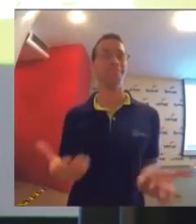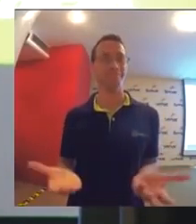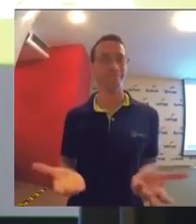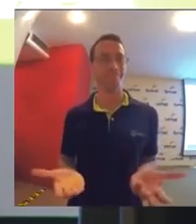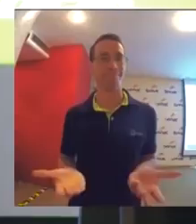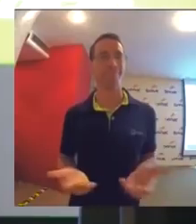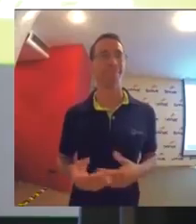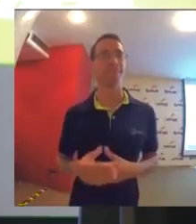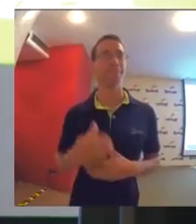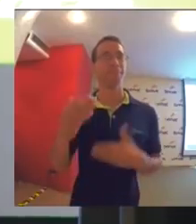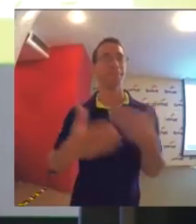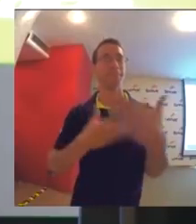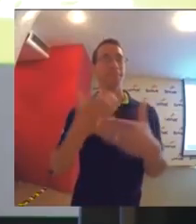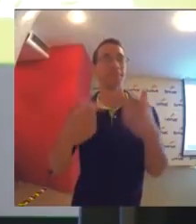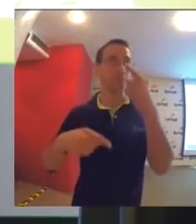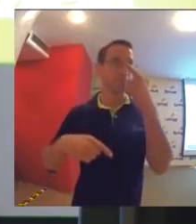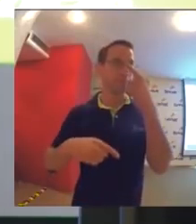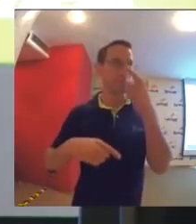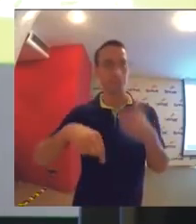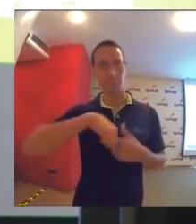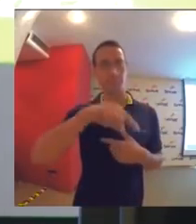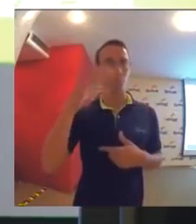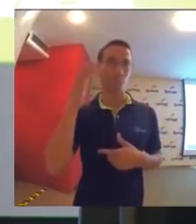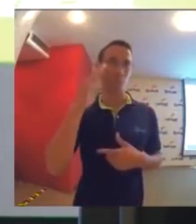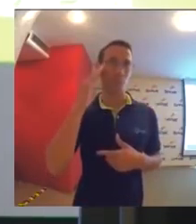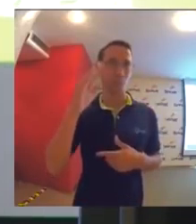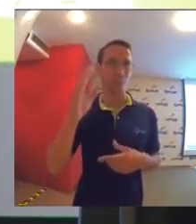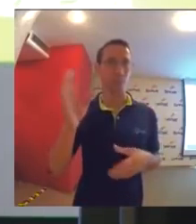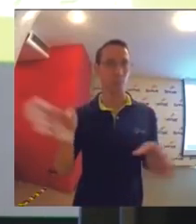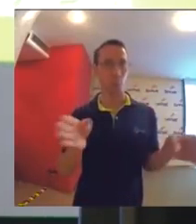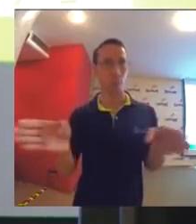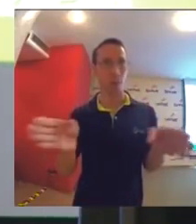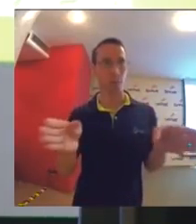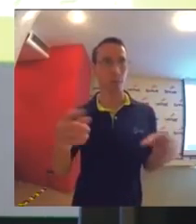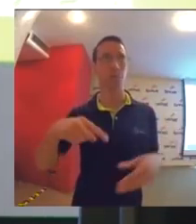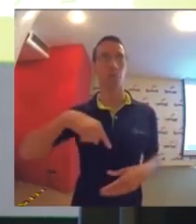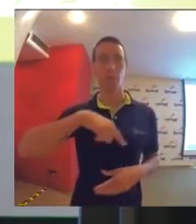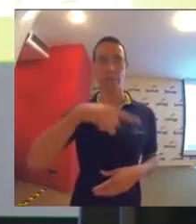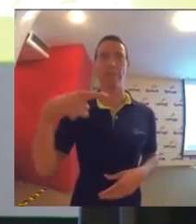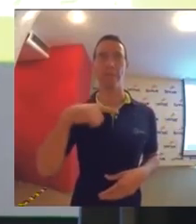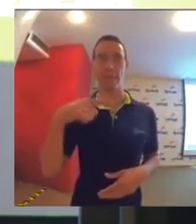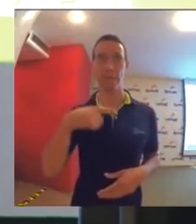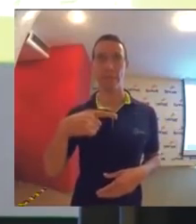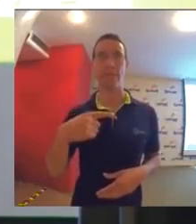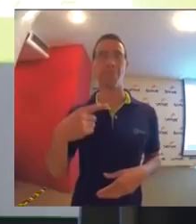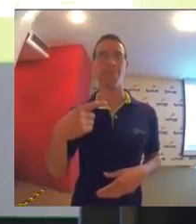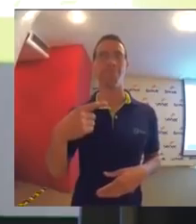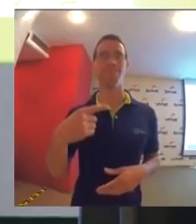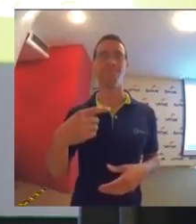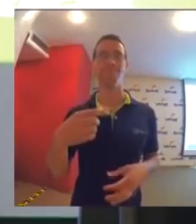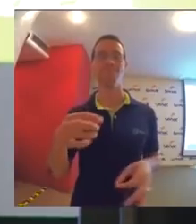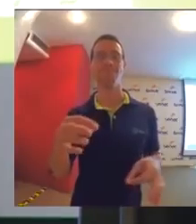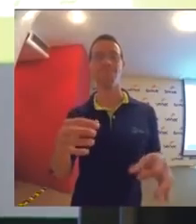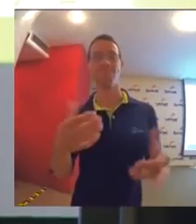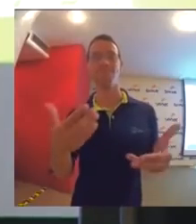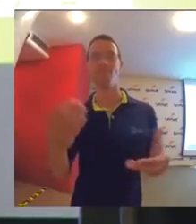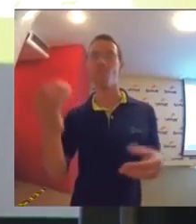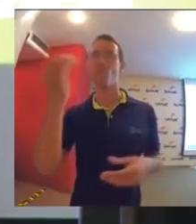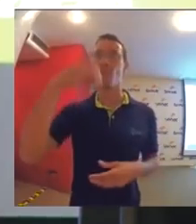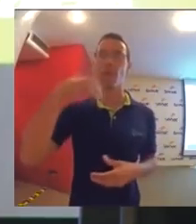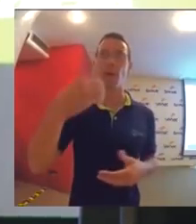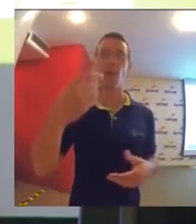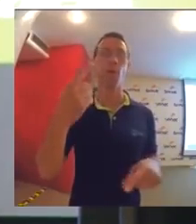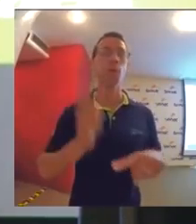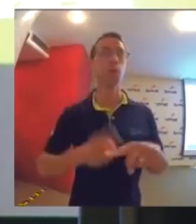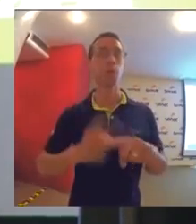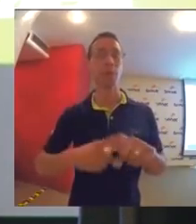Mas nós compreendemos que mesmo nesse momento nós estaríamos muito expostos, muito frágeis, porque a